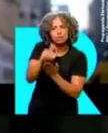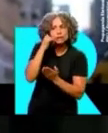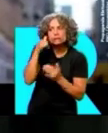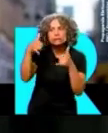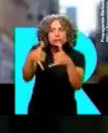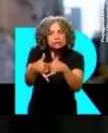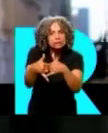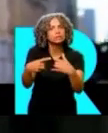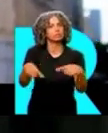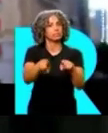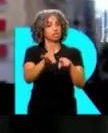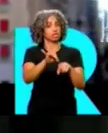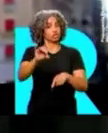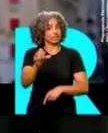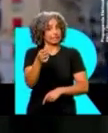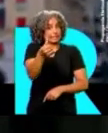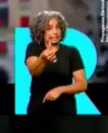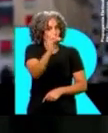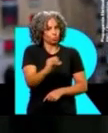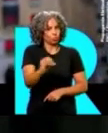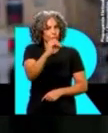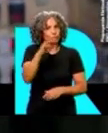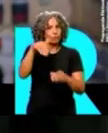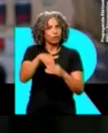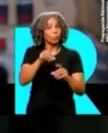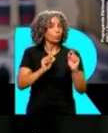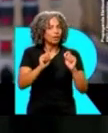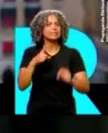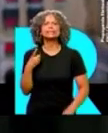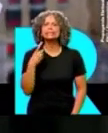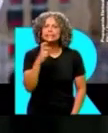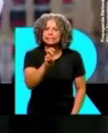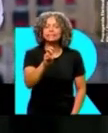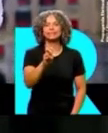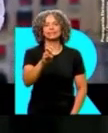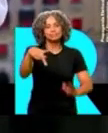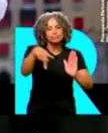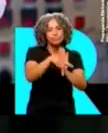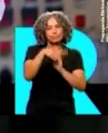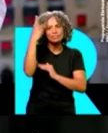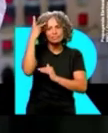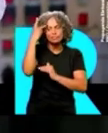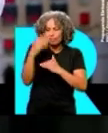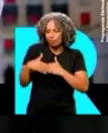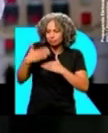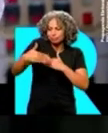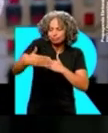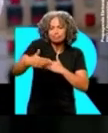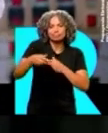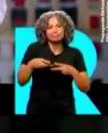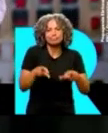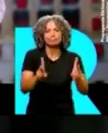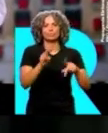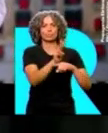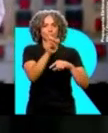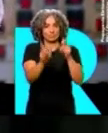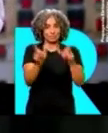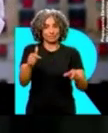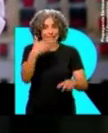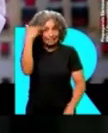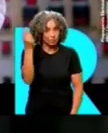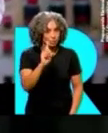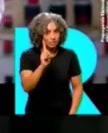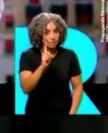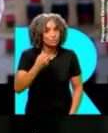Dá aquela ligada. Para no dia 6 de outubro, votar 15. 15 é São Paulo para frente cuidando de gente.